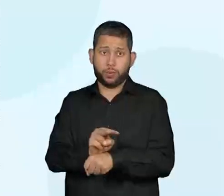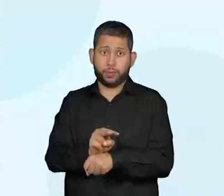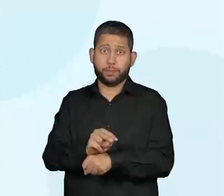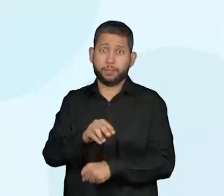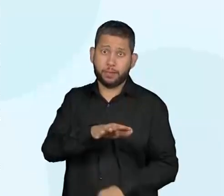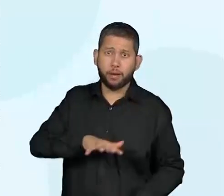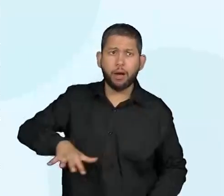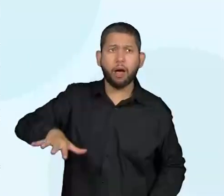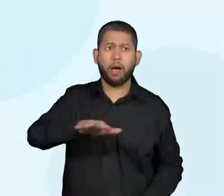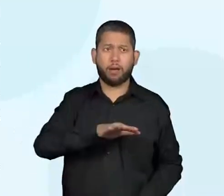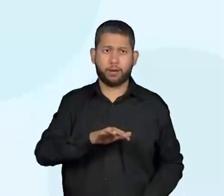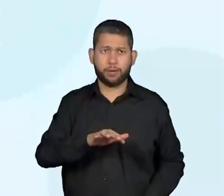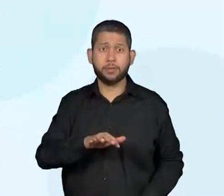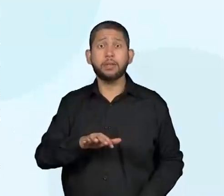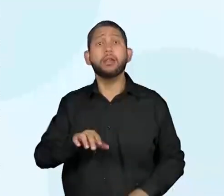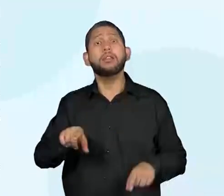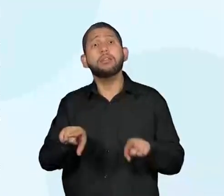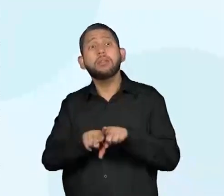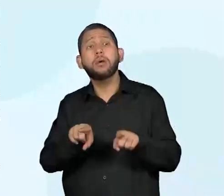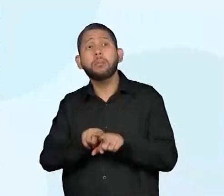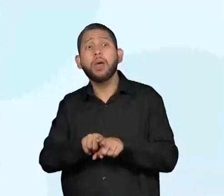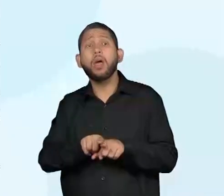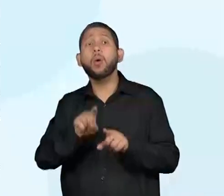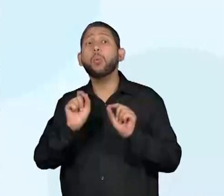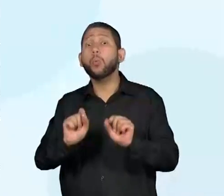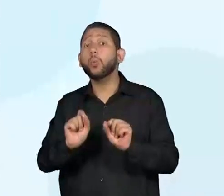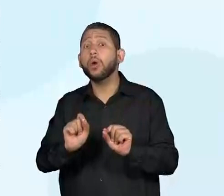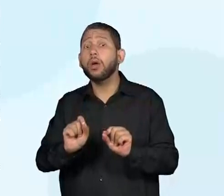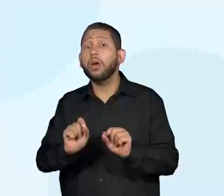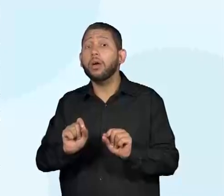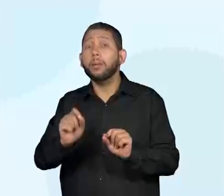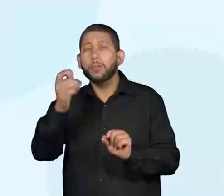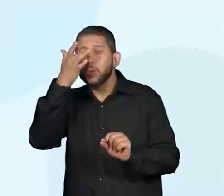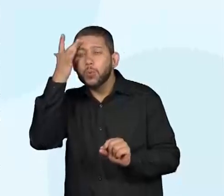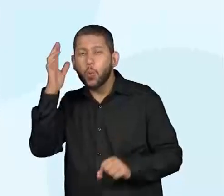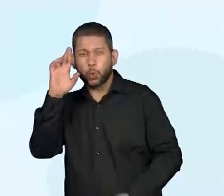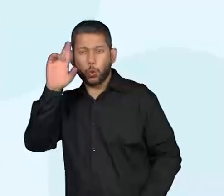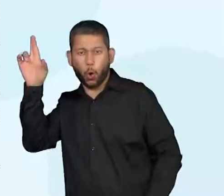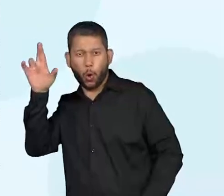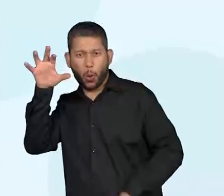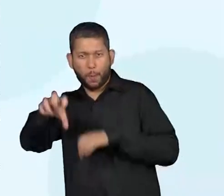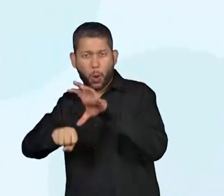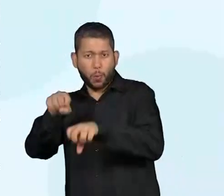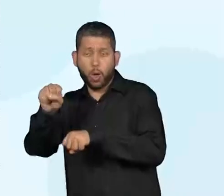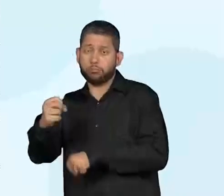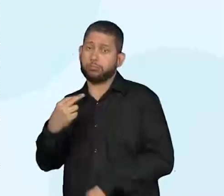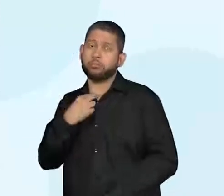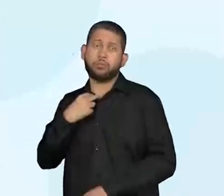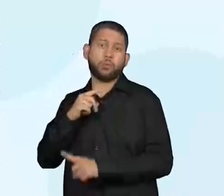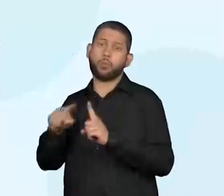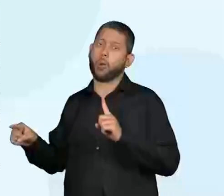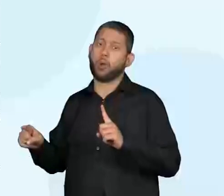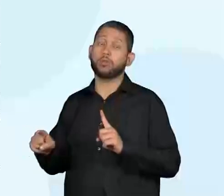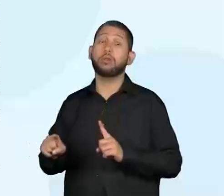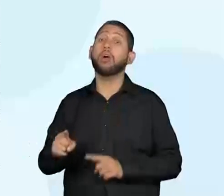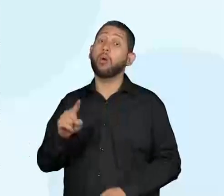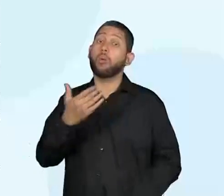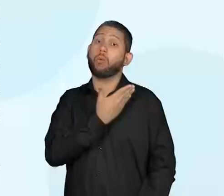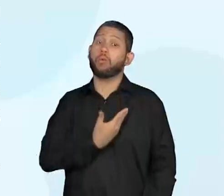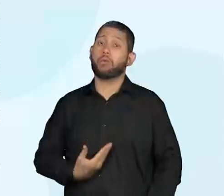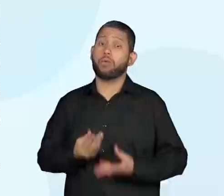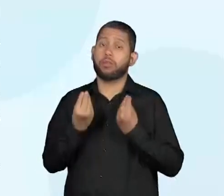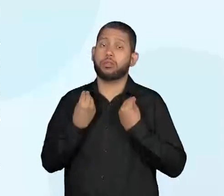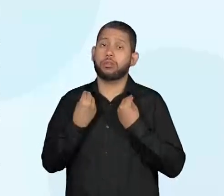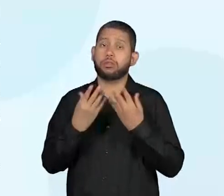áreas particulares incluídas em seus limites devem ser desapropriadas. Então, olha só que legal. Então,